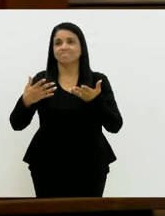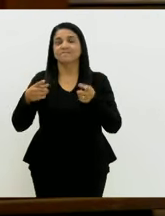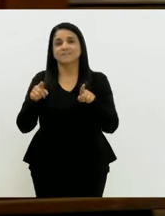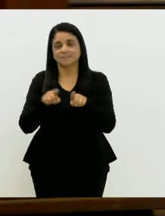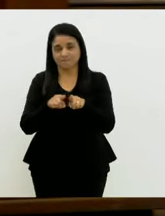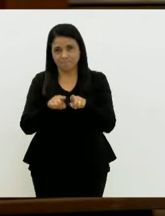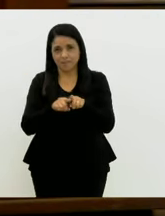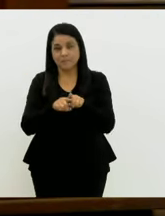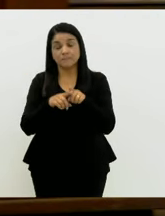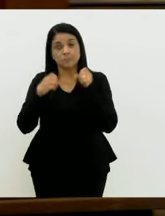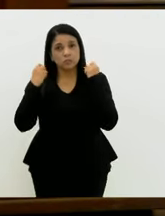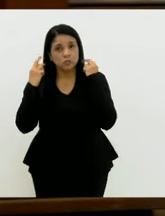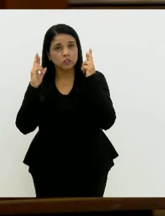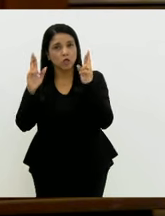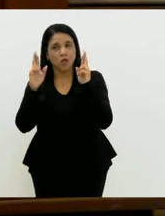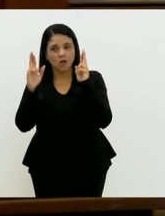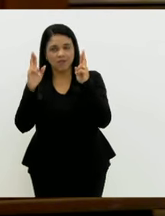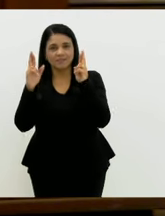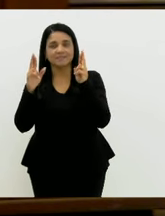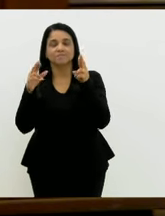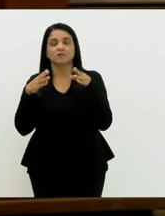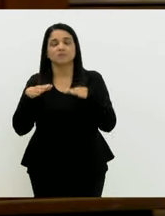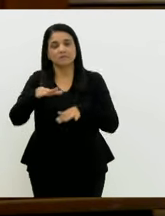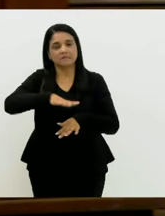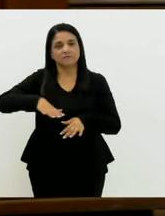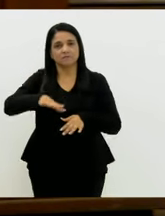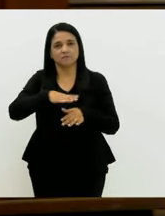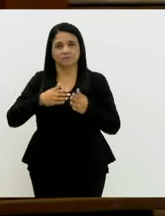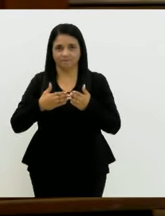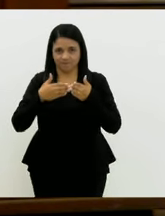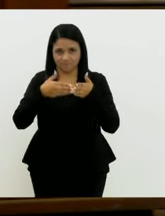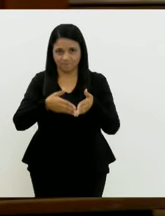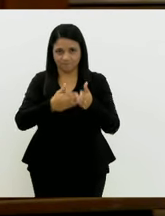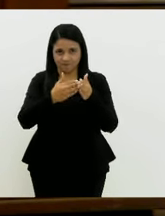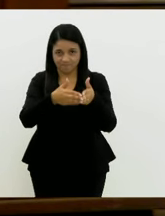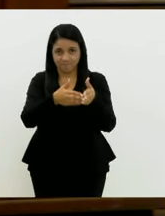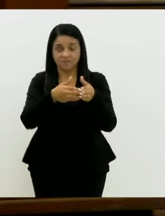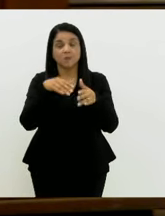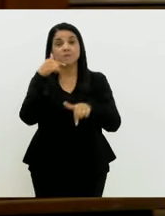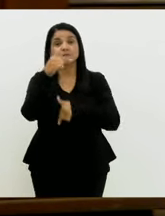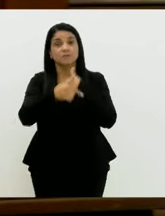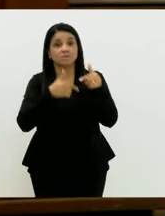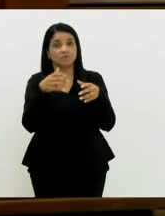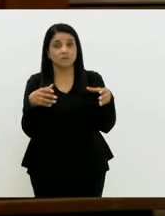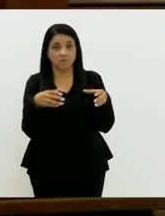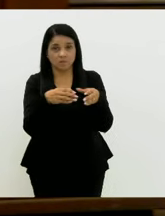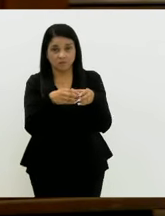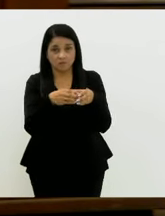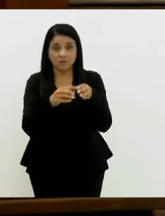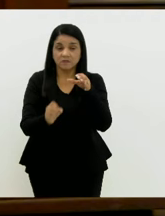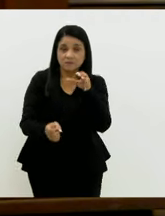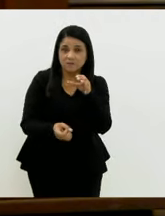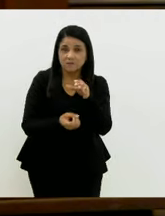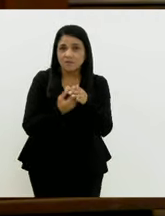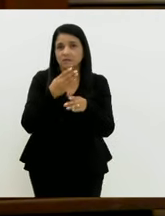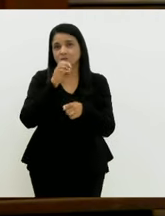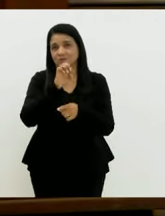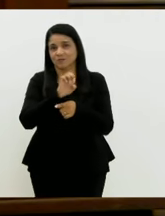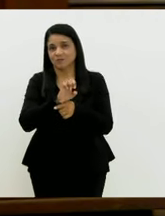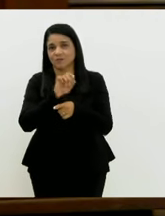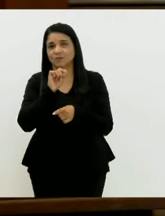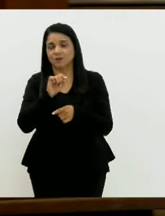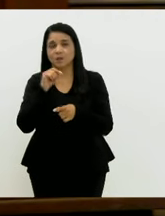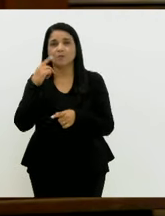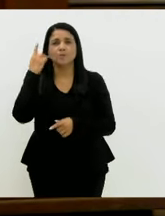esse setor, que é o setor naval. Dos trabalhos desta comissão, nasceu no nosso estado uma das